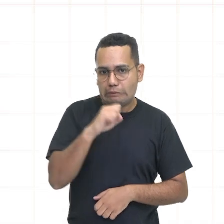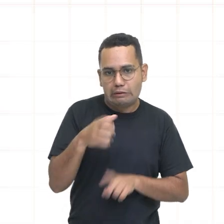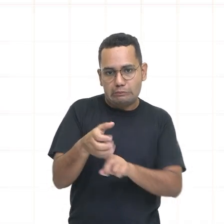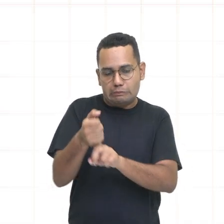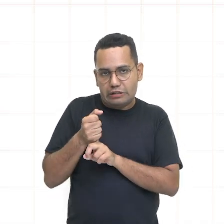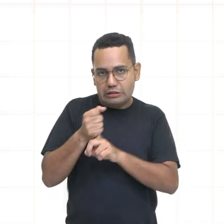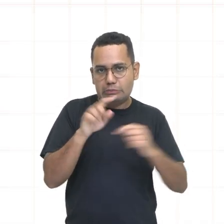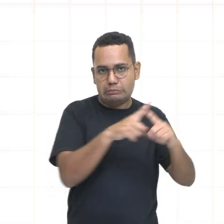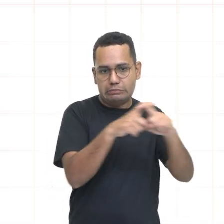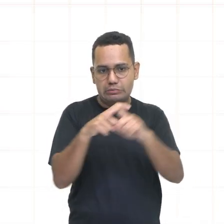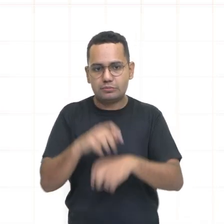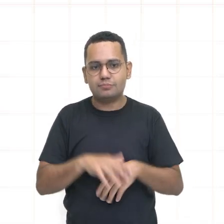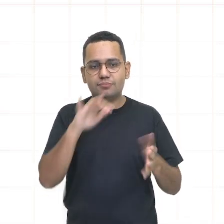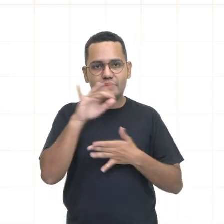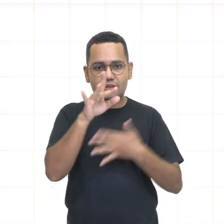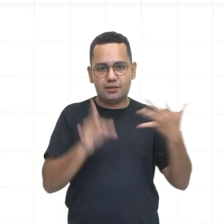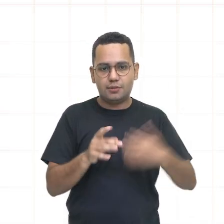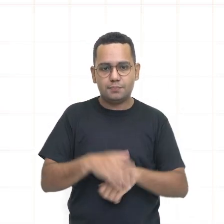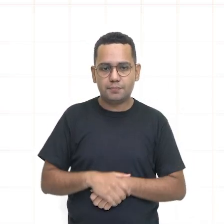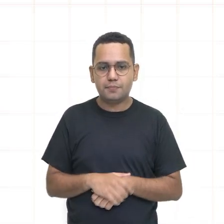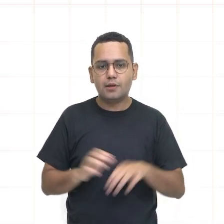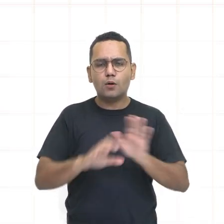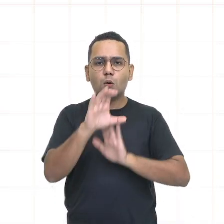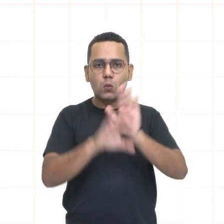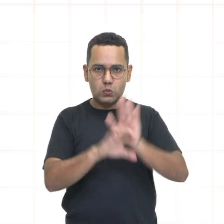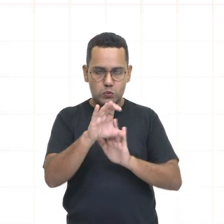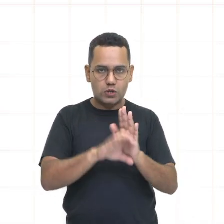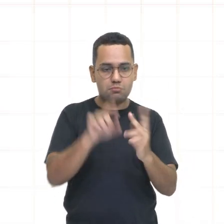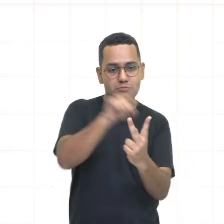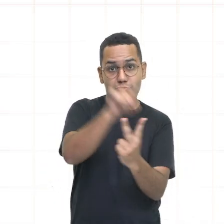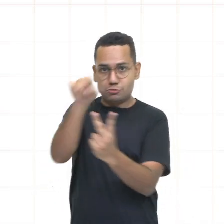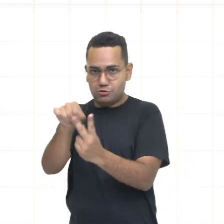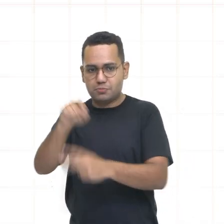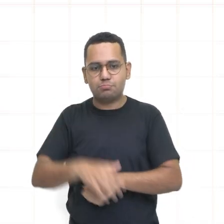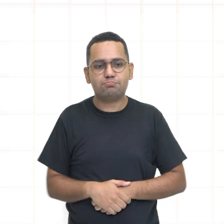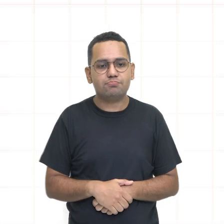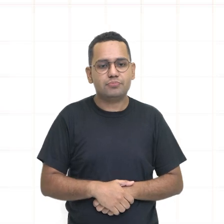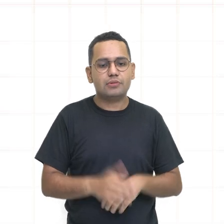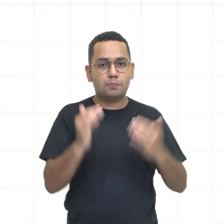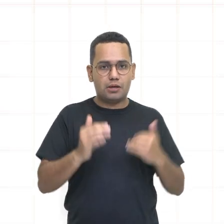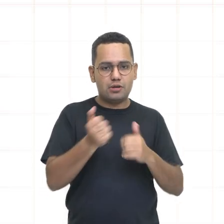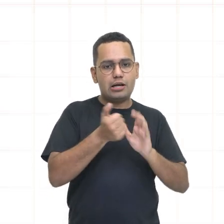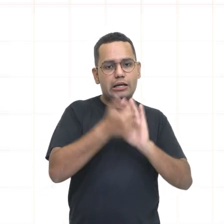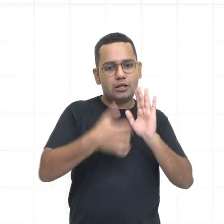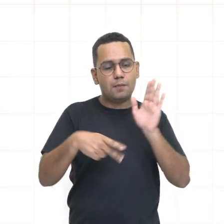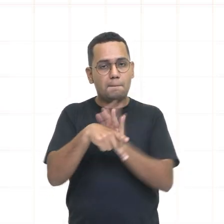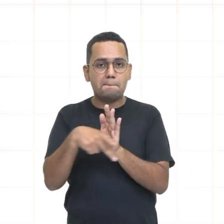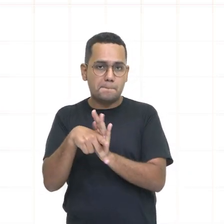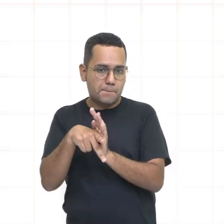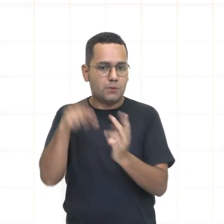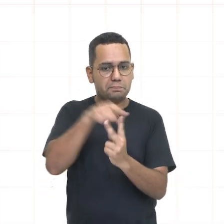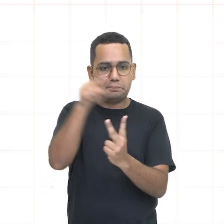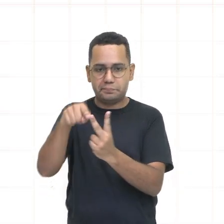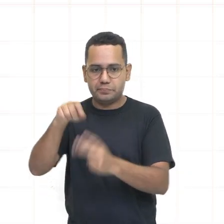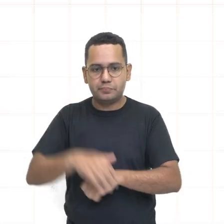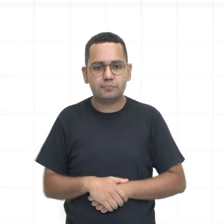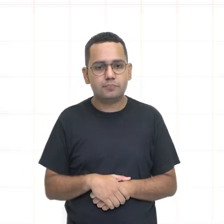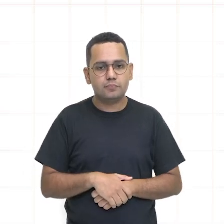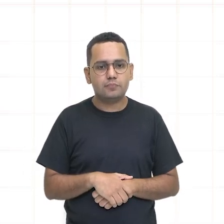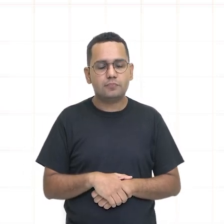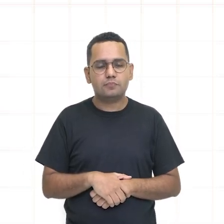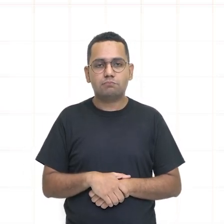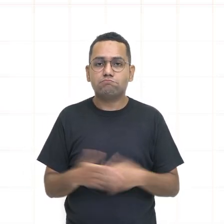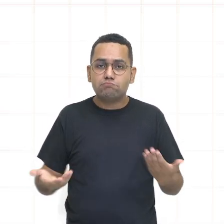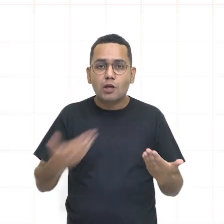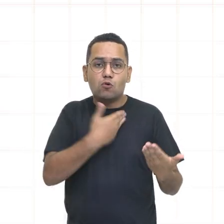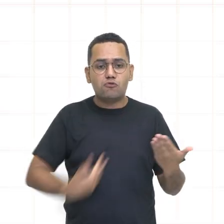e do nazismo, com detalhamento, conceito, fascismo e nazismo, características do fascismo e nazismo,